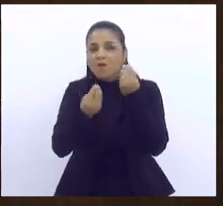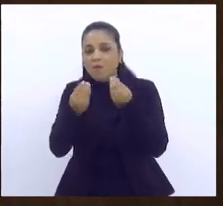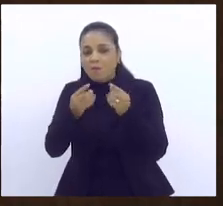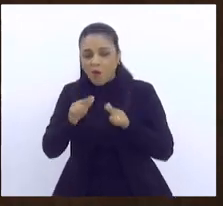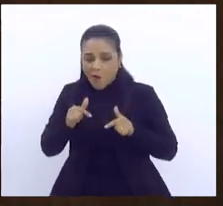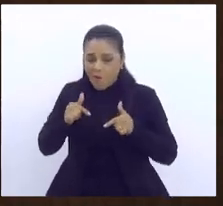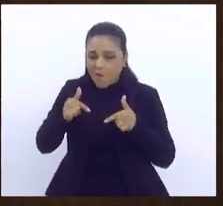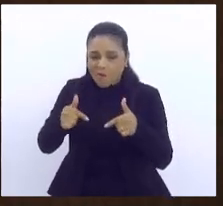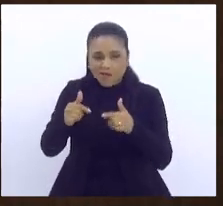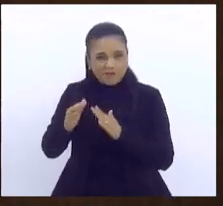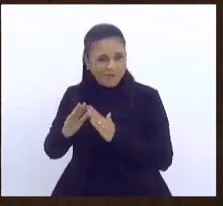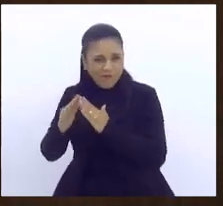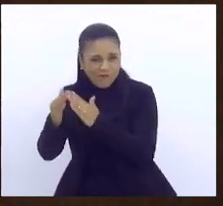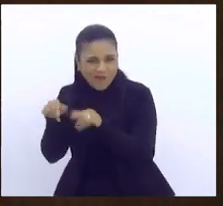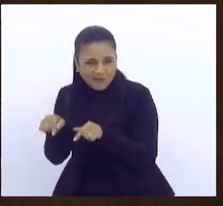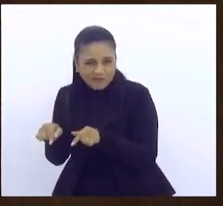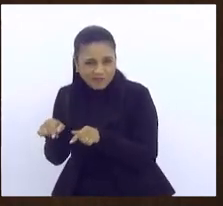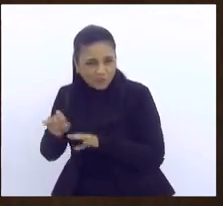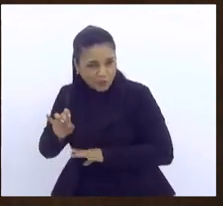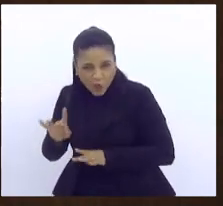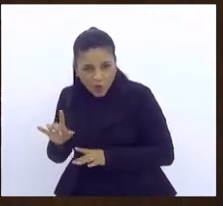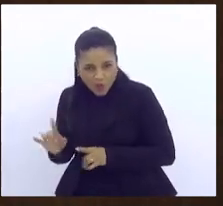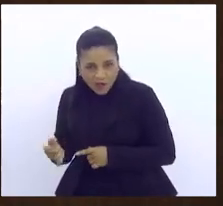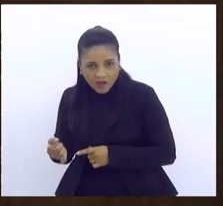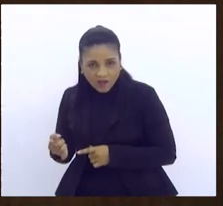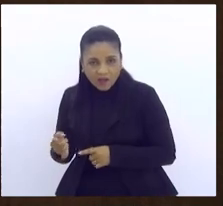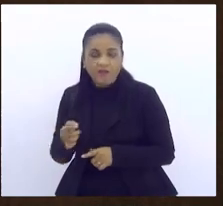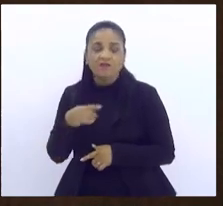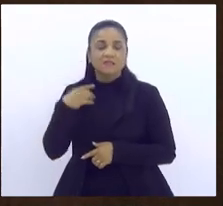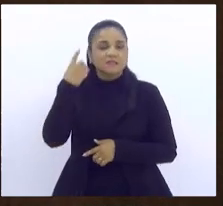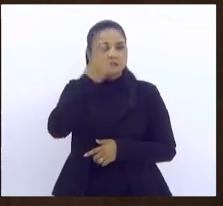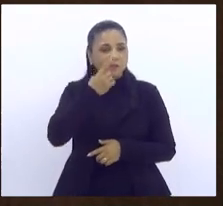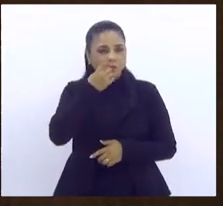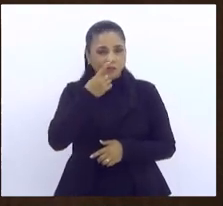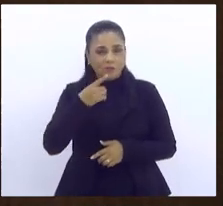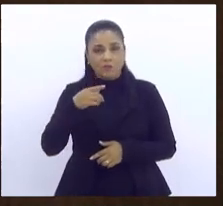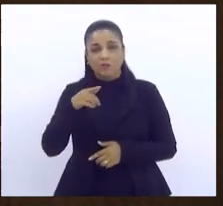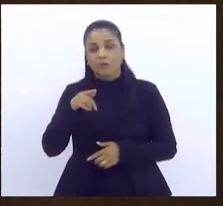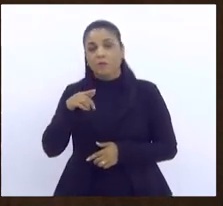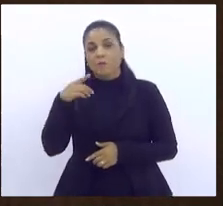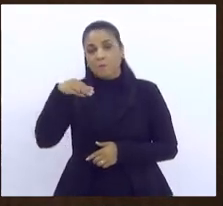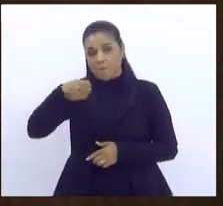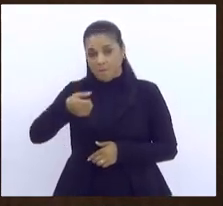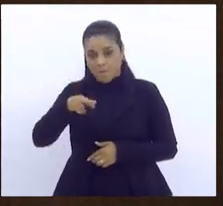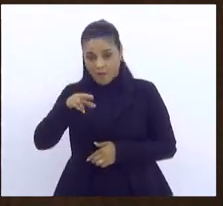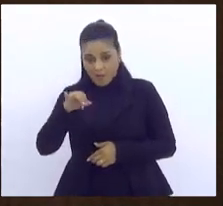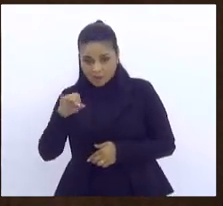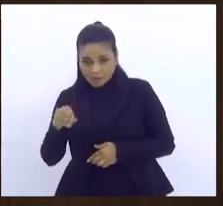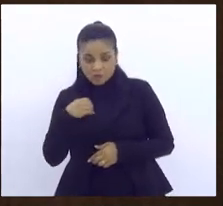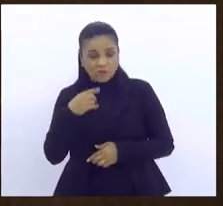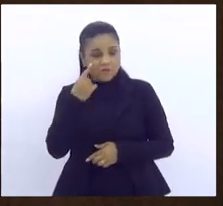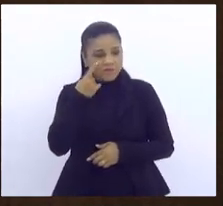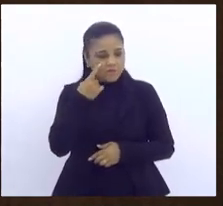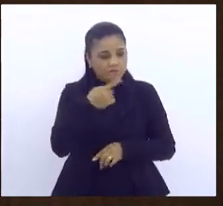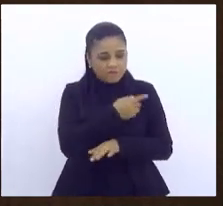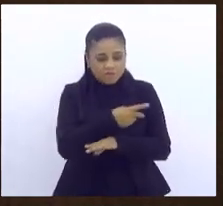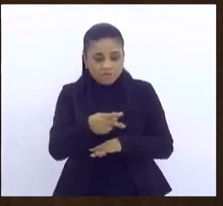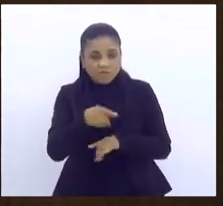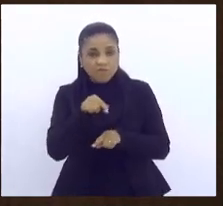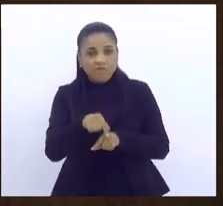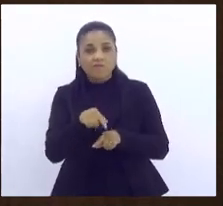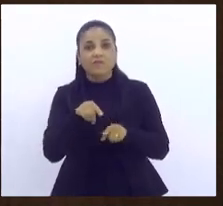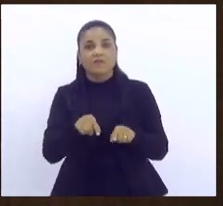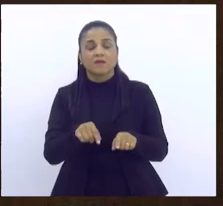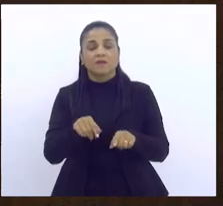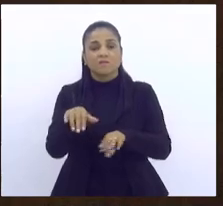policial nas favelas. É bem verdade, como falou o deputado Gualberto, quem circula pela Zona Oeste sabe que o tráfico e a milícia